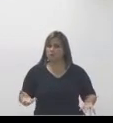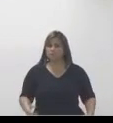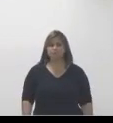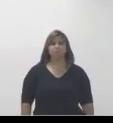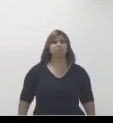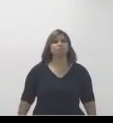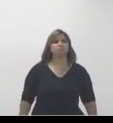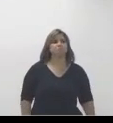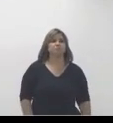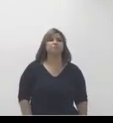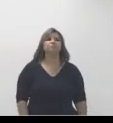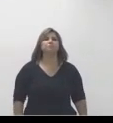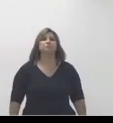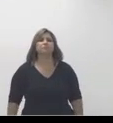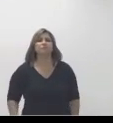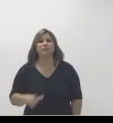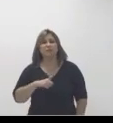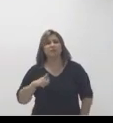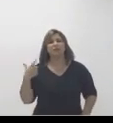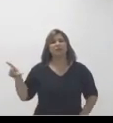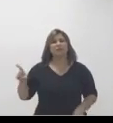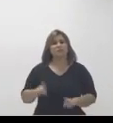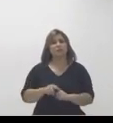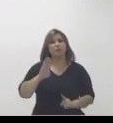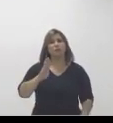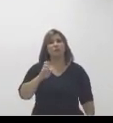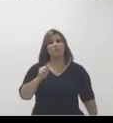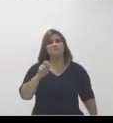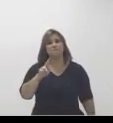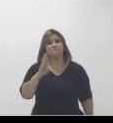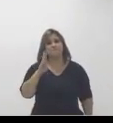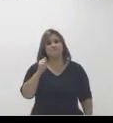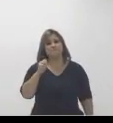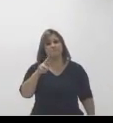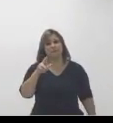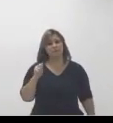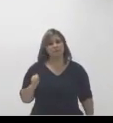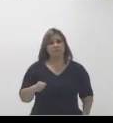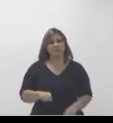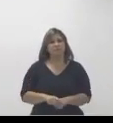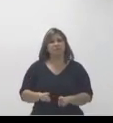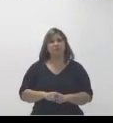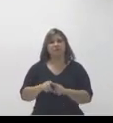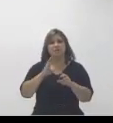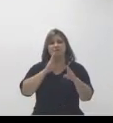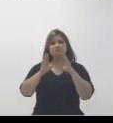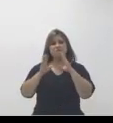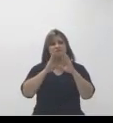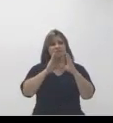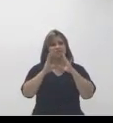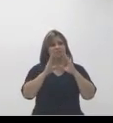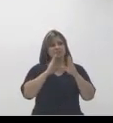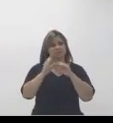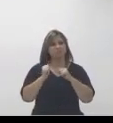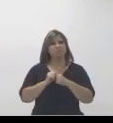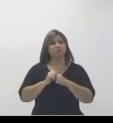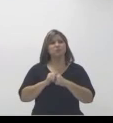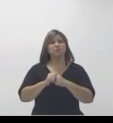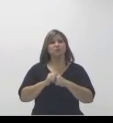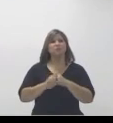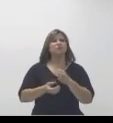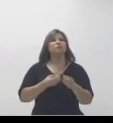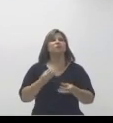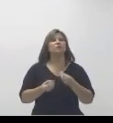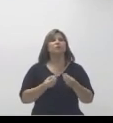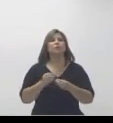léo tem outra questão aqui da bárbara olliveira garcia através do facebook está trazendo aqui um relacionamento